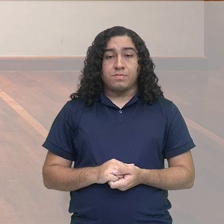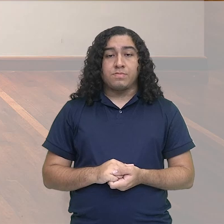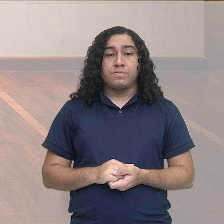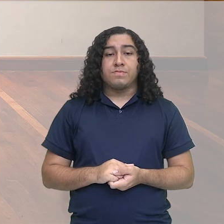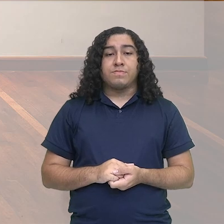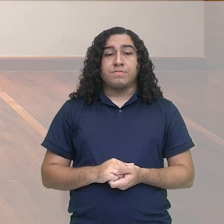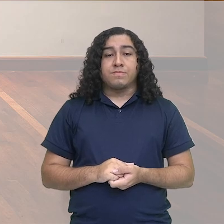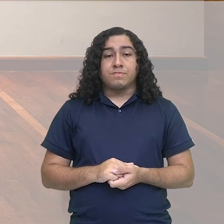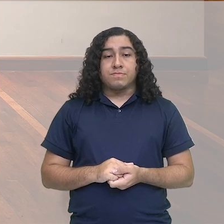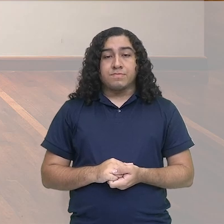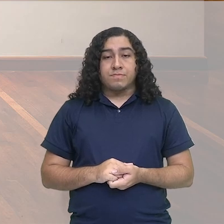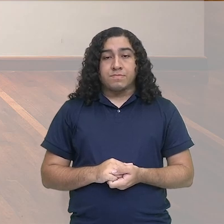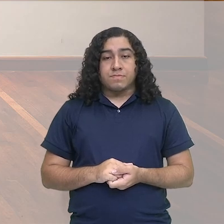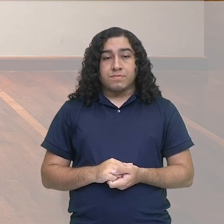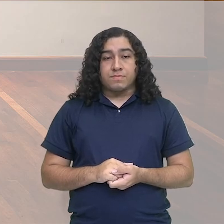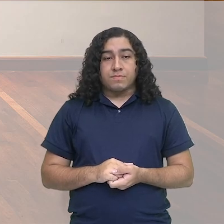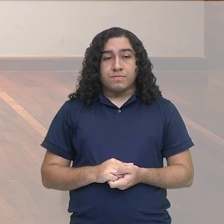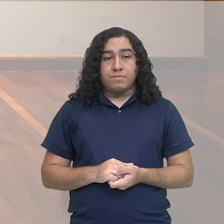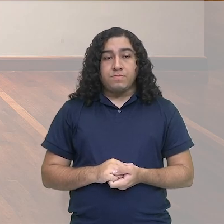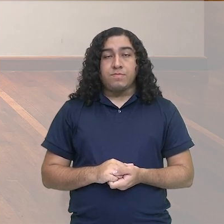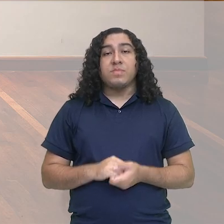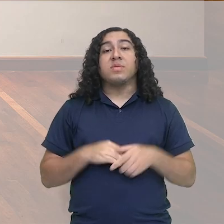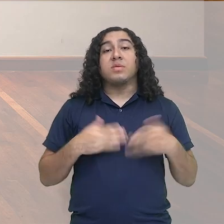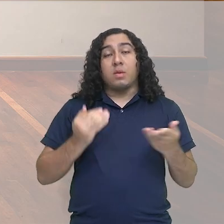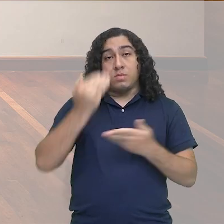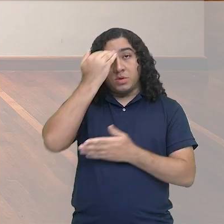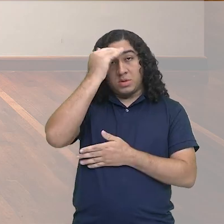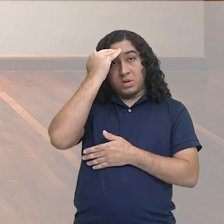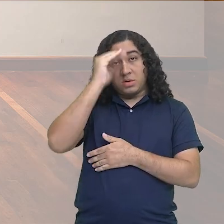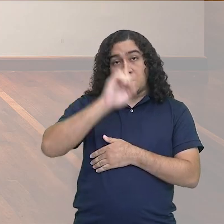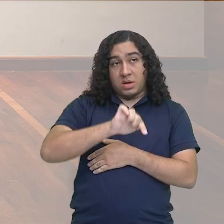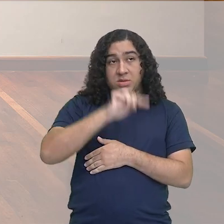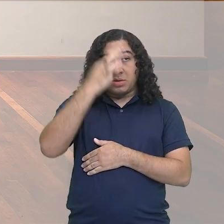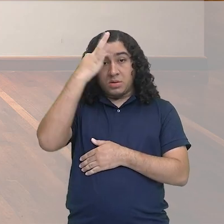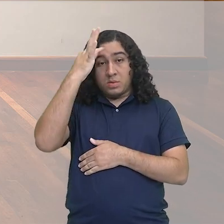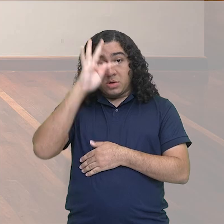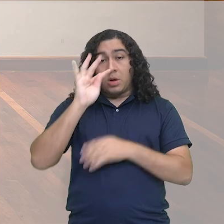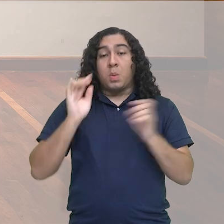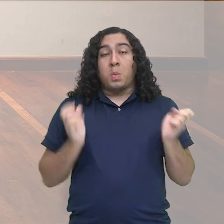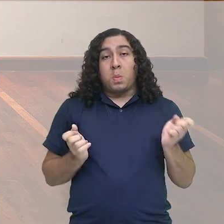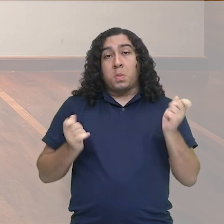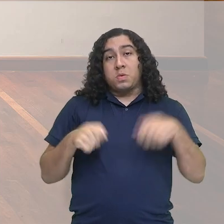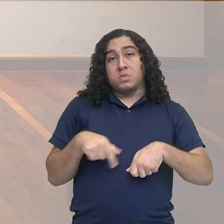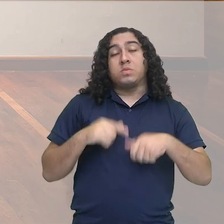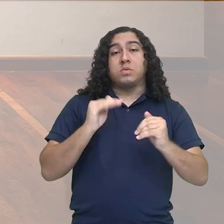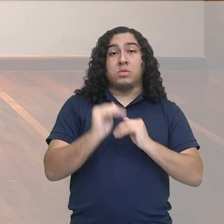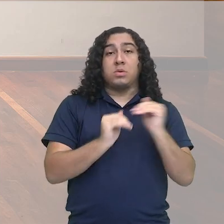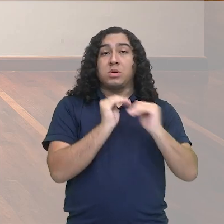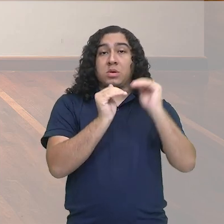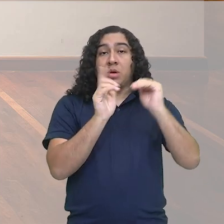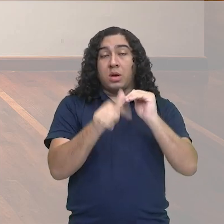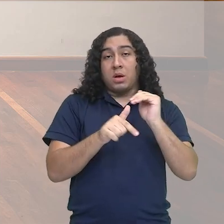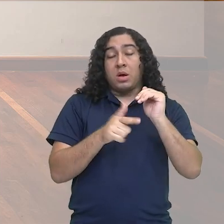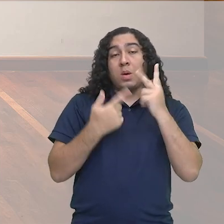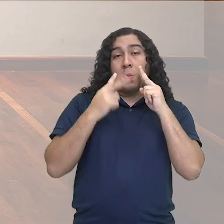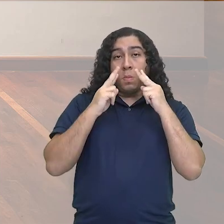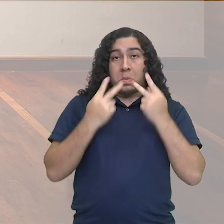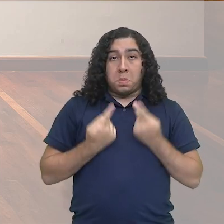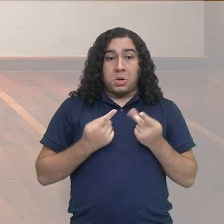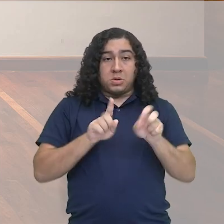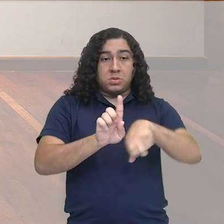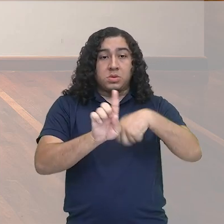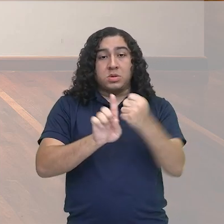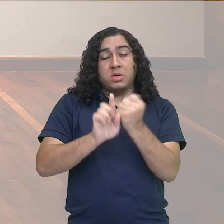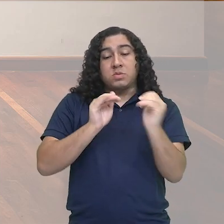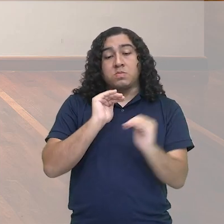chamado, segundo, né, a lei dos três estados, o processo da sociedade humana, né, o progresso da sociedade